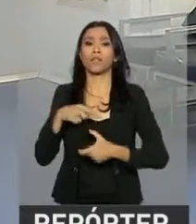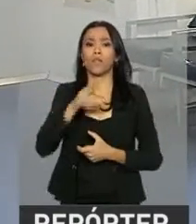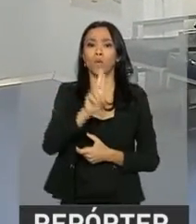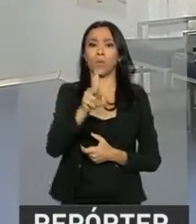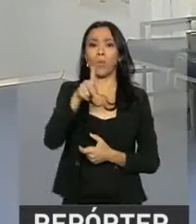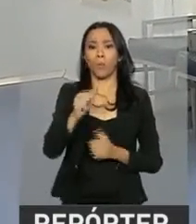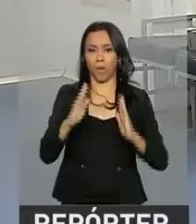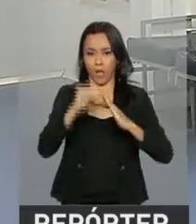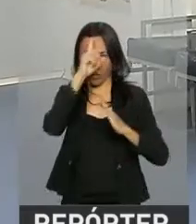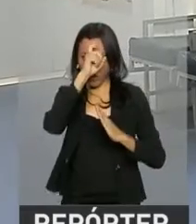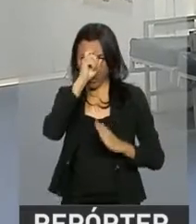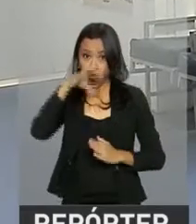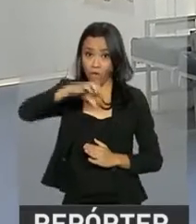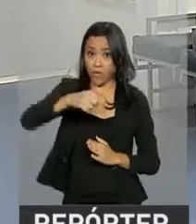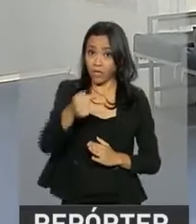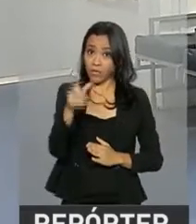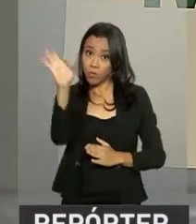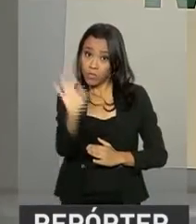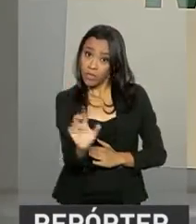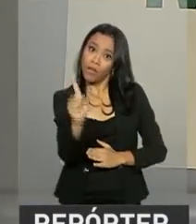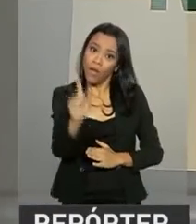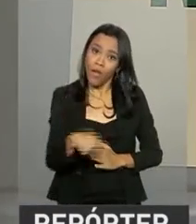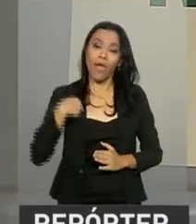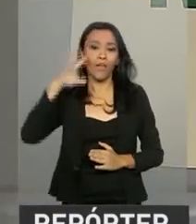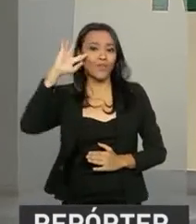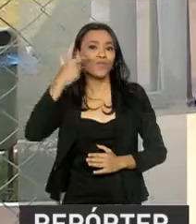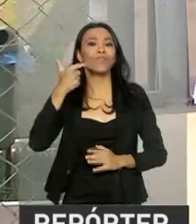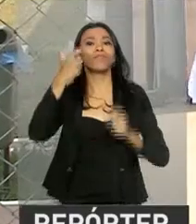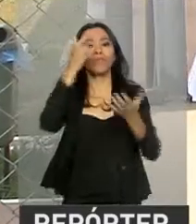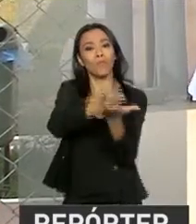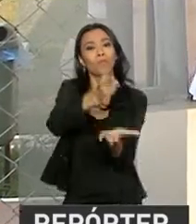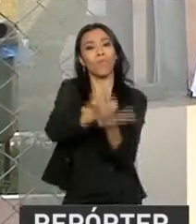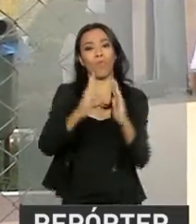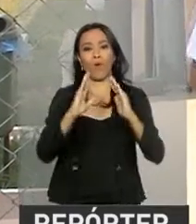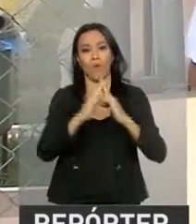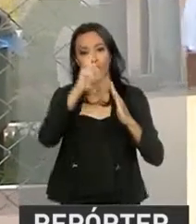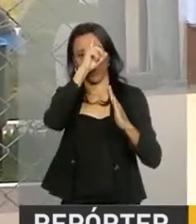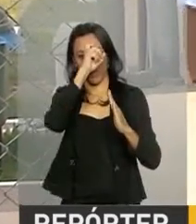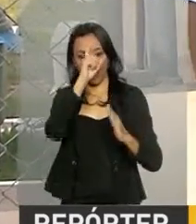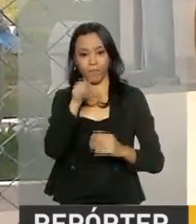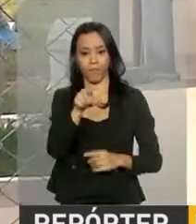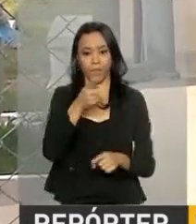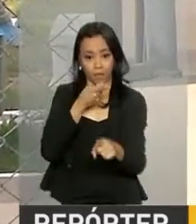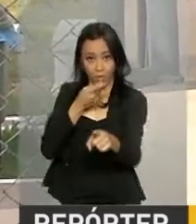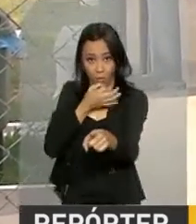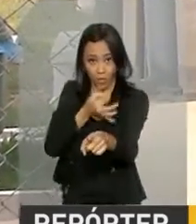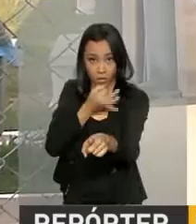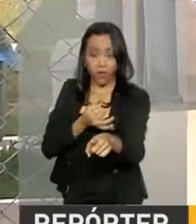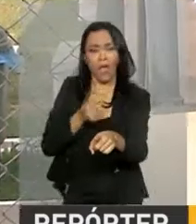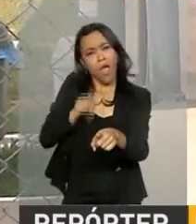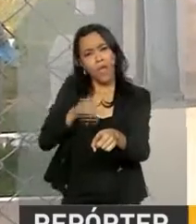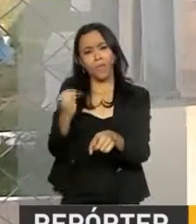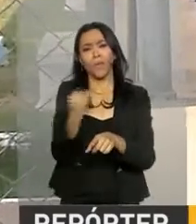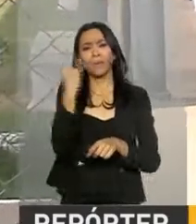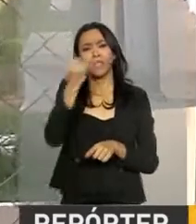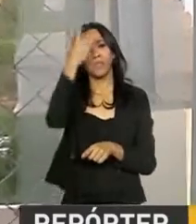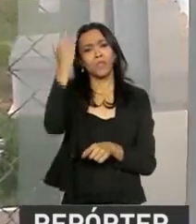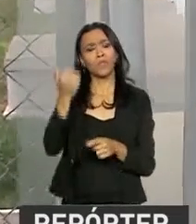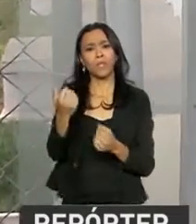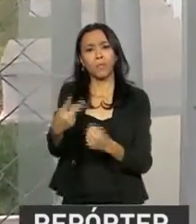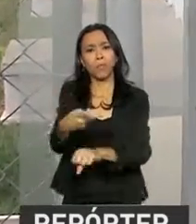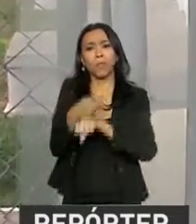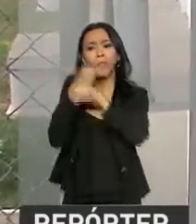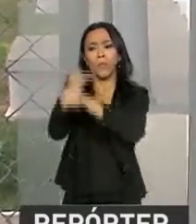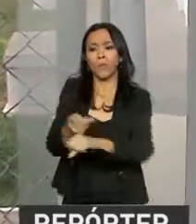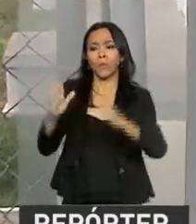97 por cento dos casos são solucionados na própria unidade é muito importante que não é que na emergência que a pessoa que não